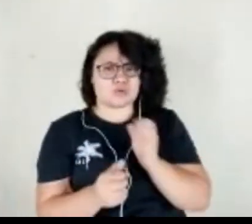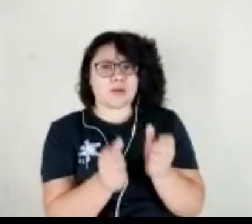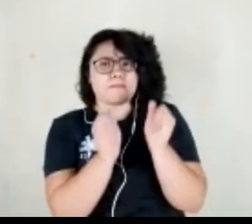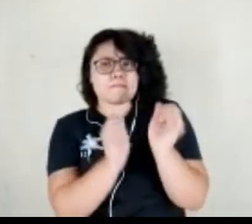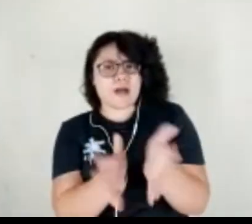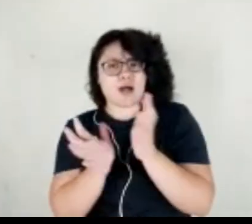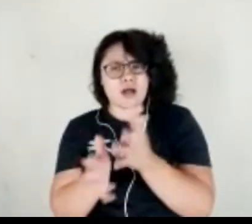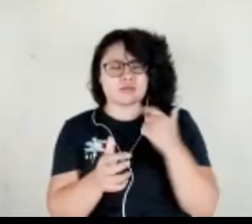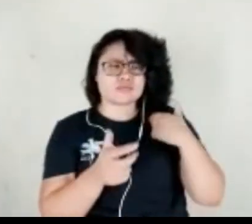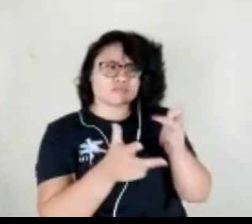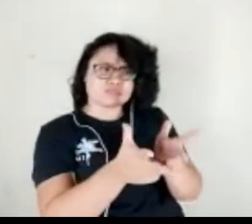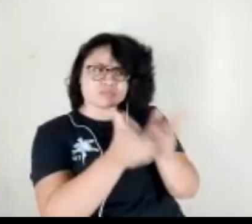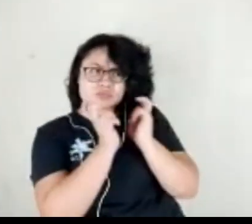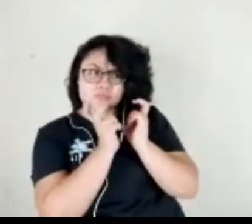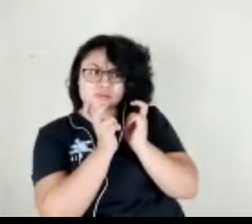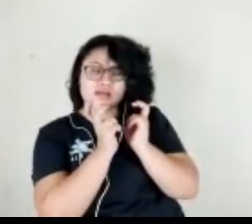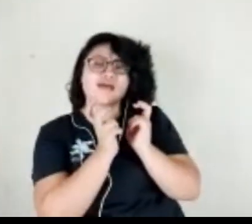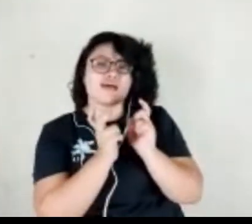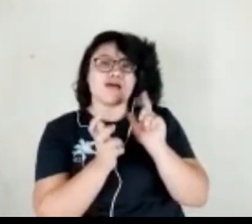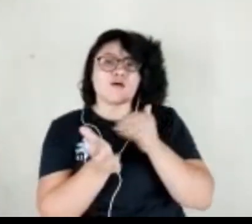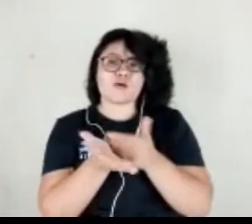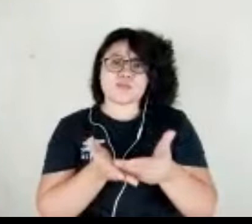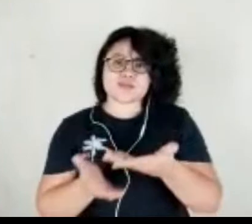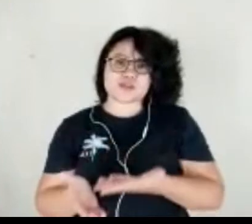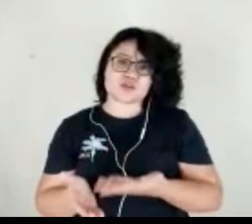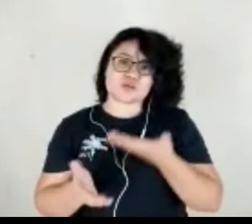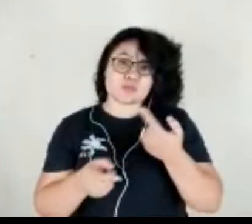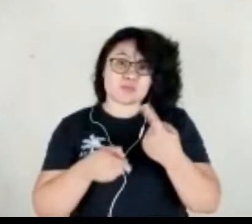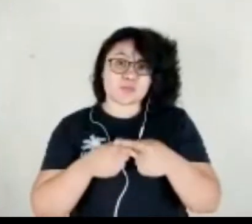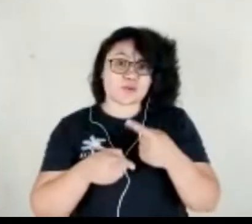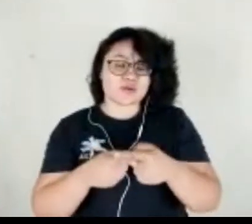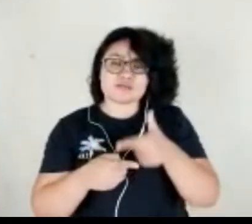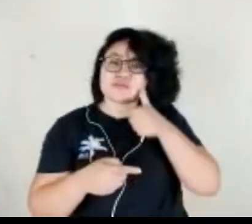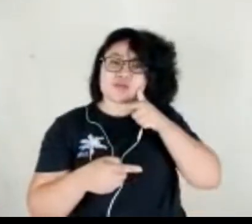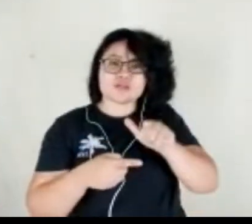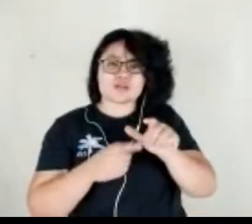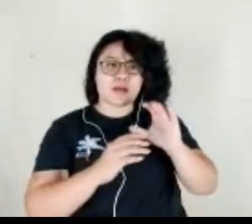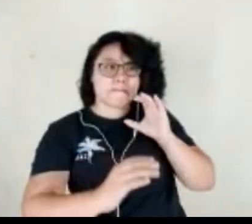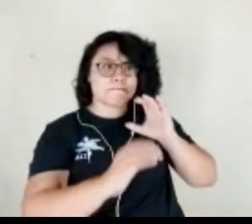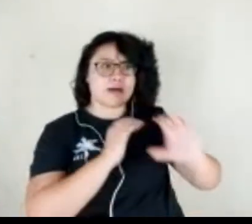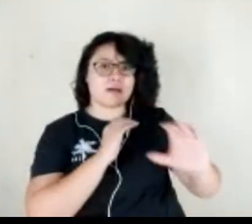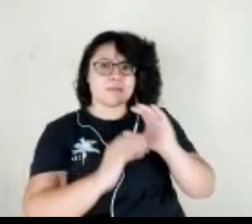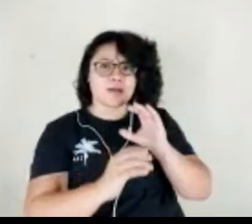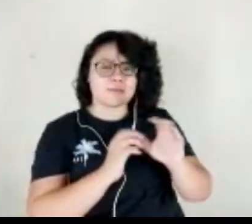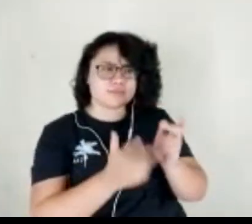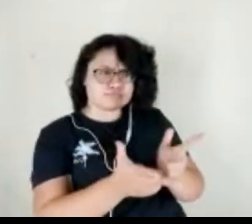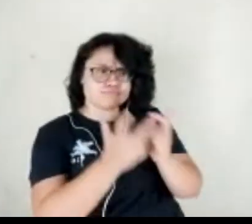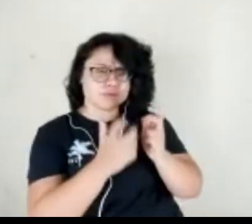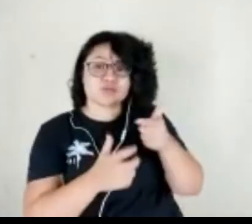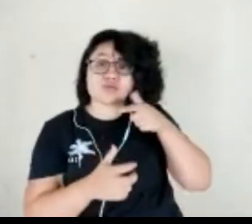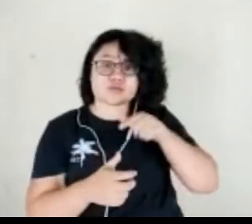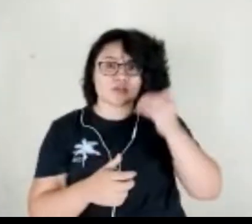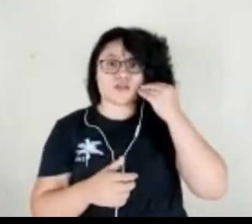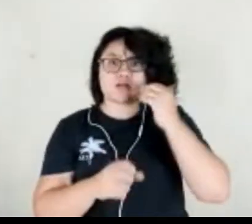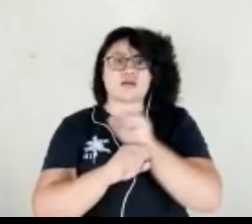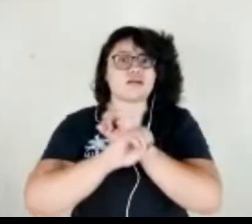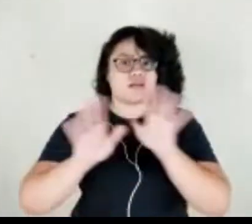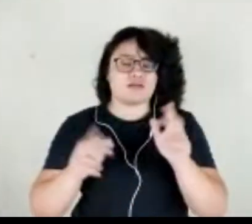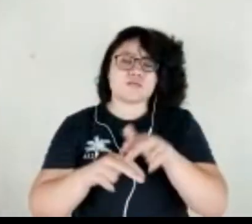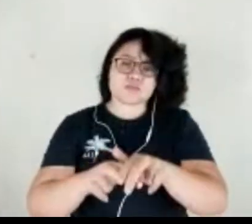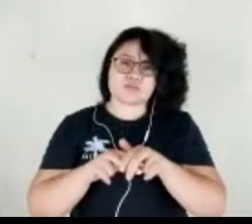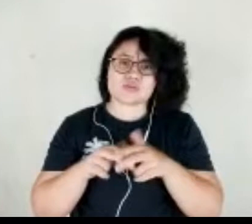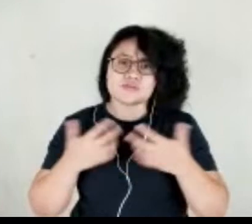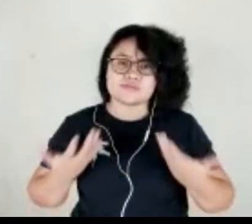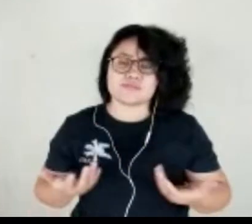surdos conversando, e a gente se sente incomodado porque não consegue entender o que eles estão falando e não passa às vezes